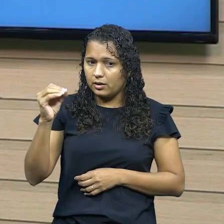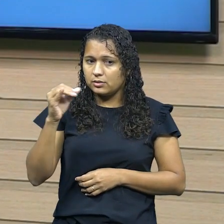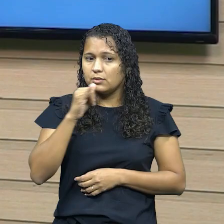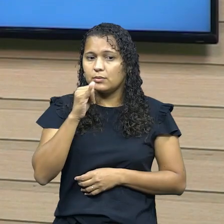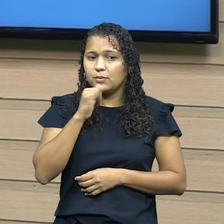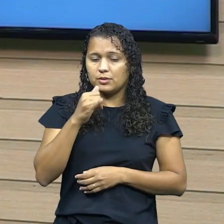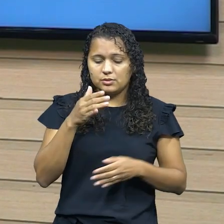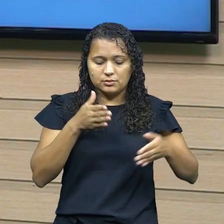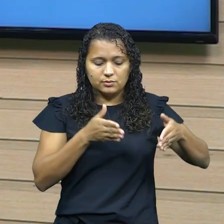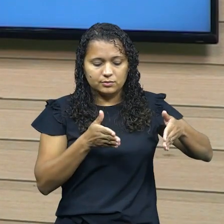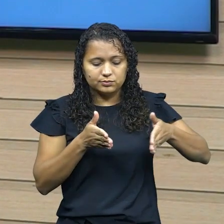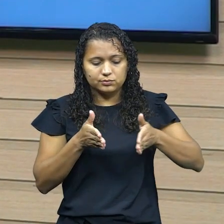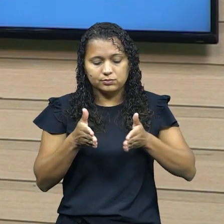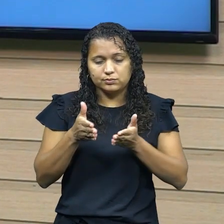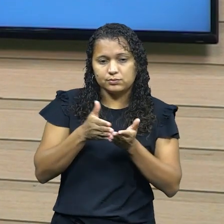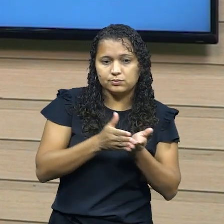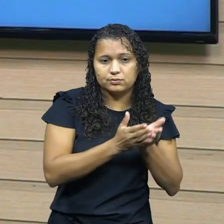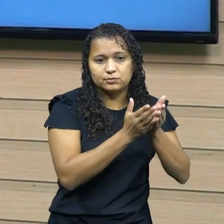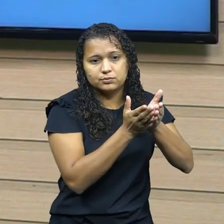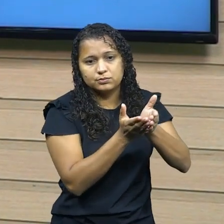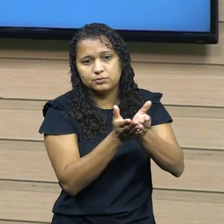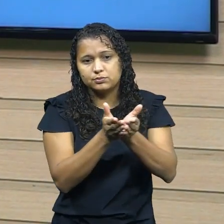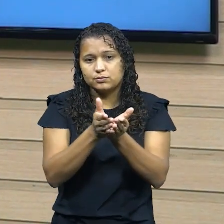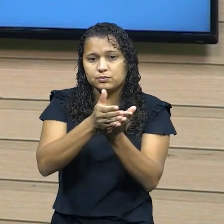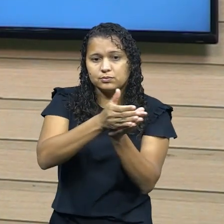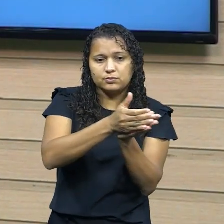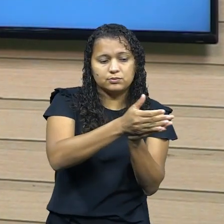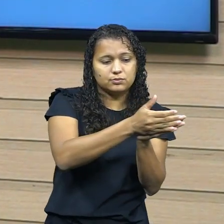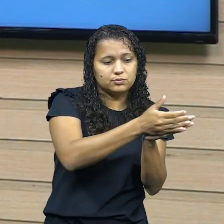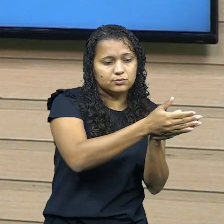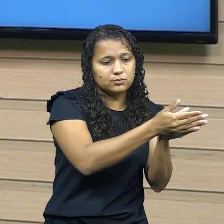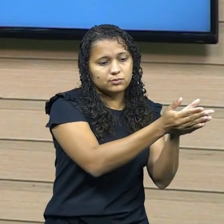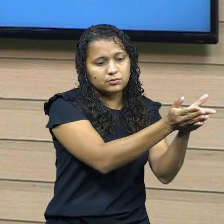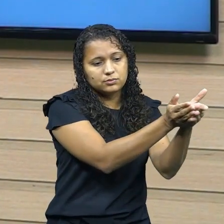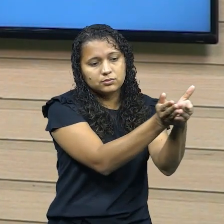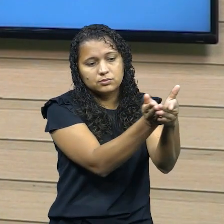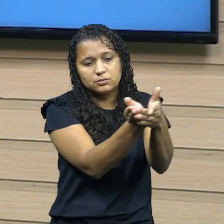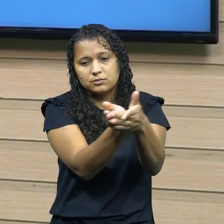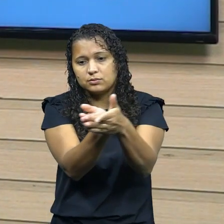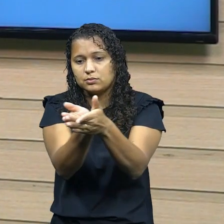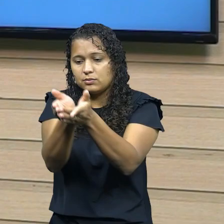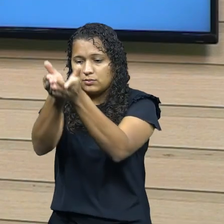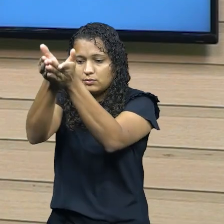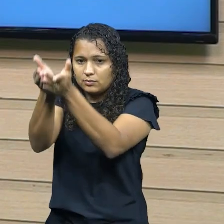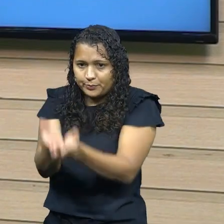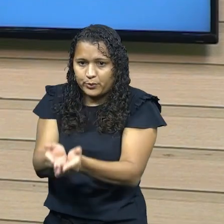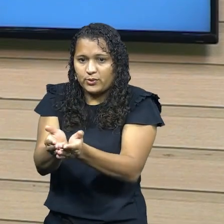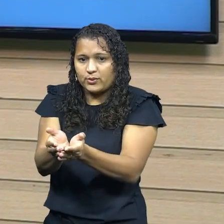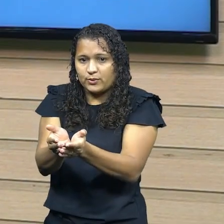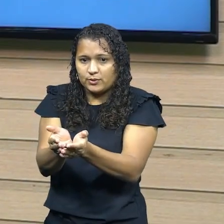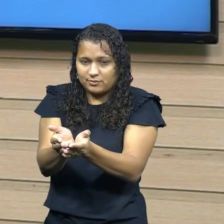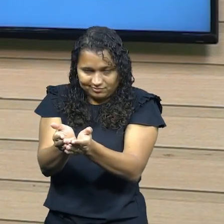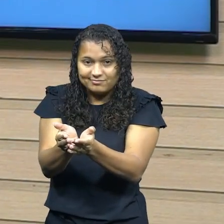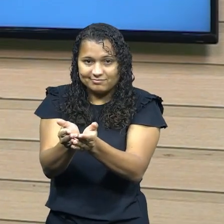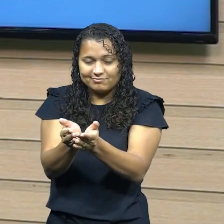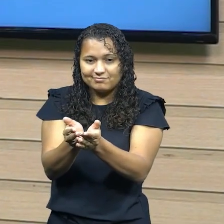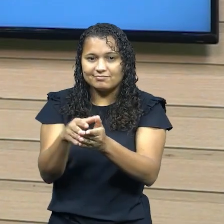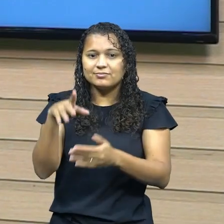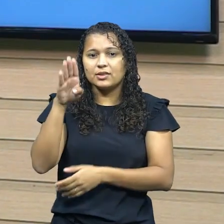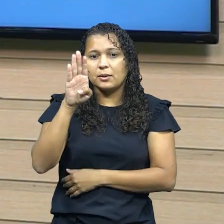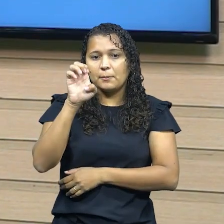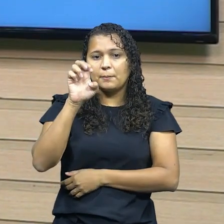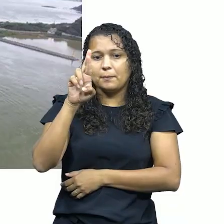entrou pelo canal de acesso e ali ele vai fazer as manobras para poder atracar, né, no berço